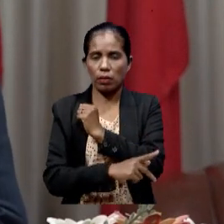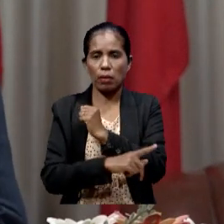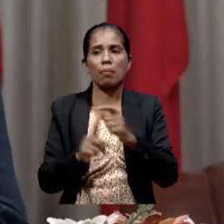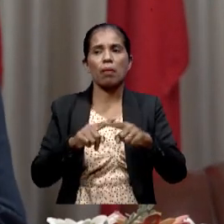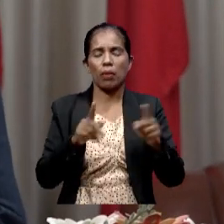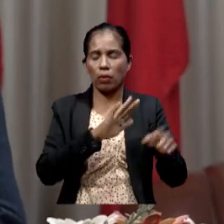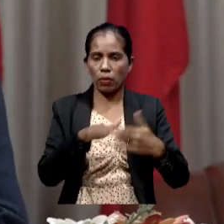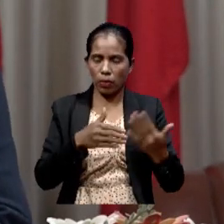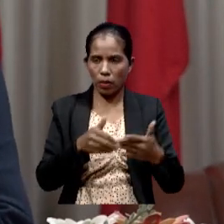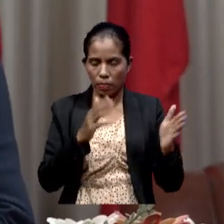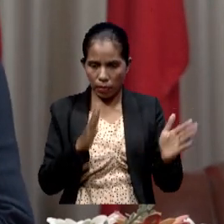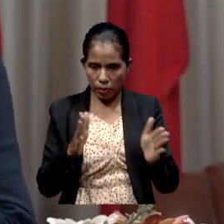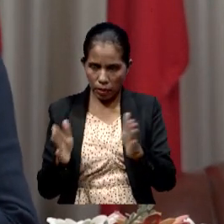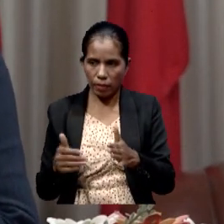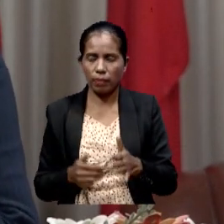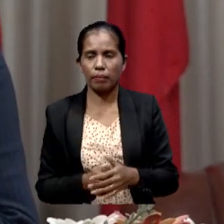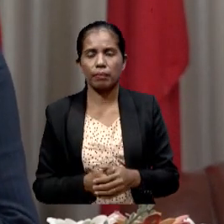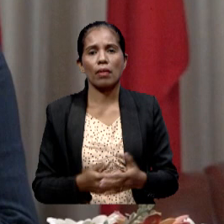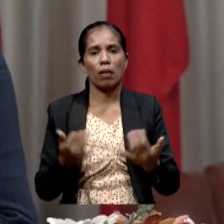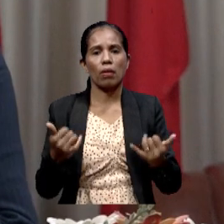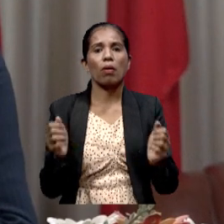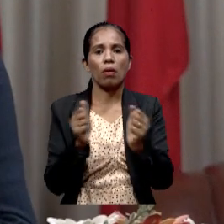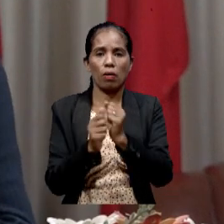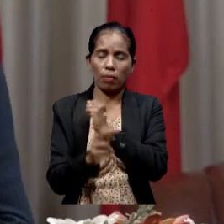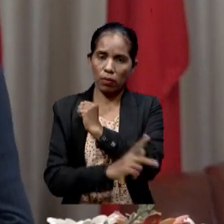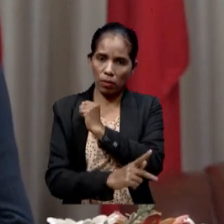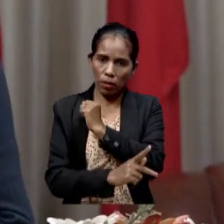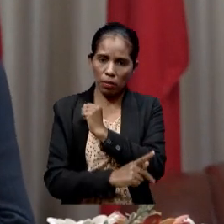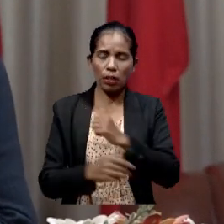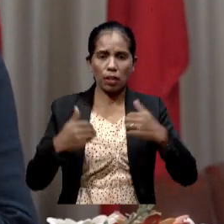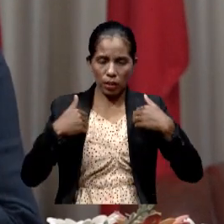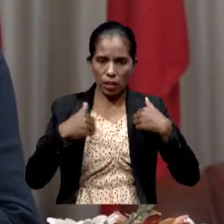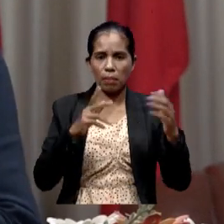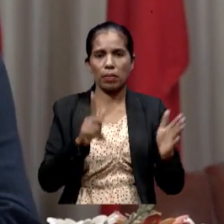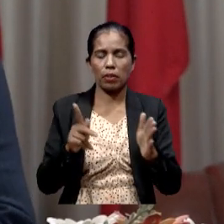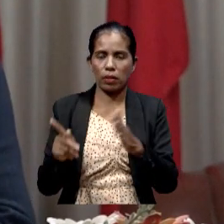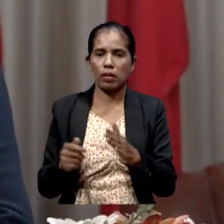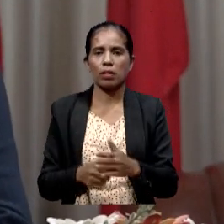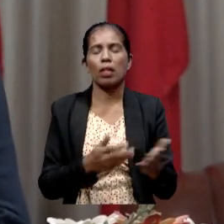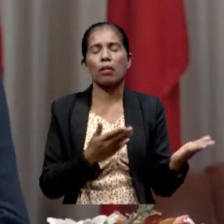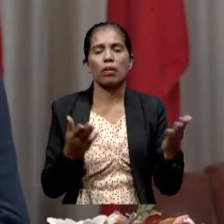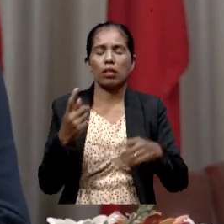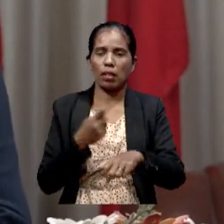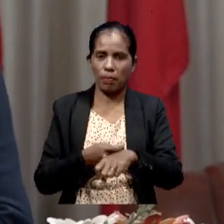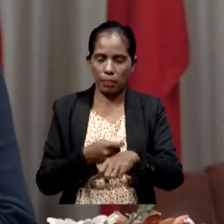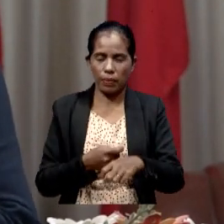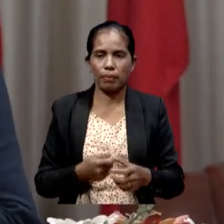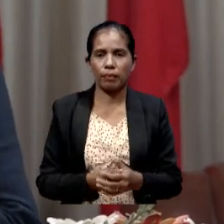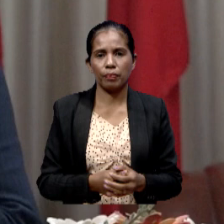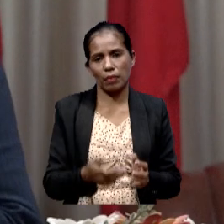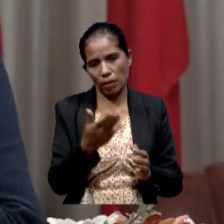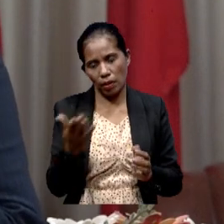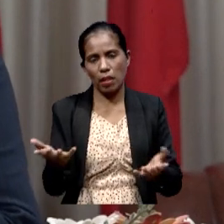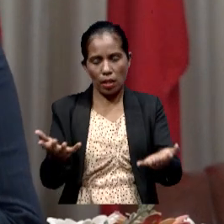processo agora a ro Portugal mas o processo nelaran net se leva tempo então além de ser com a